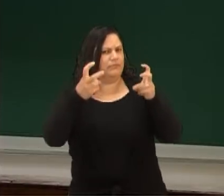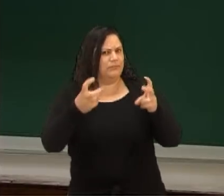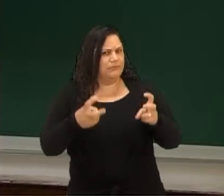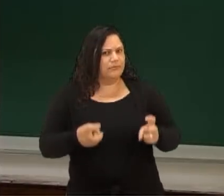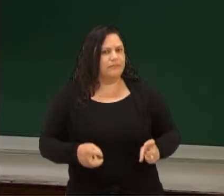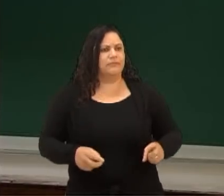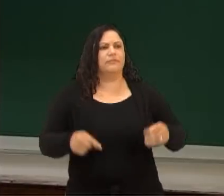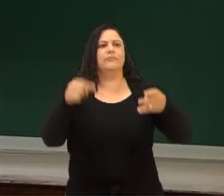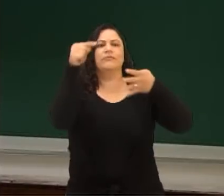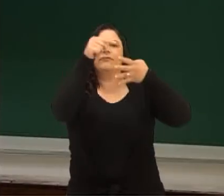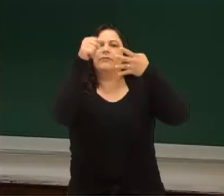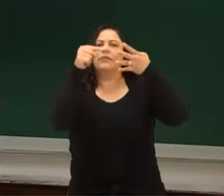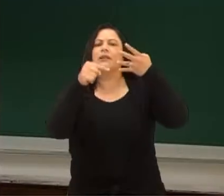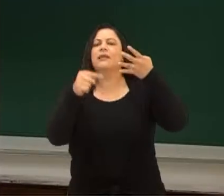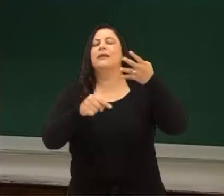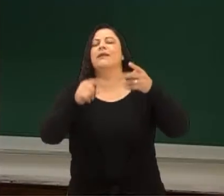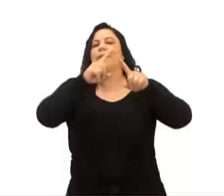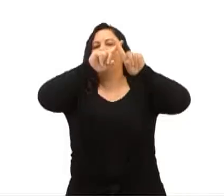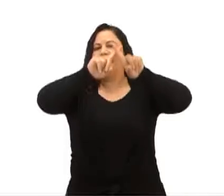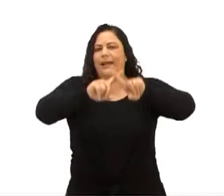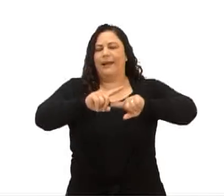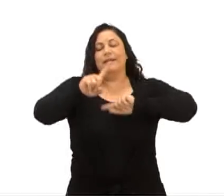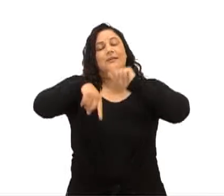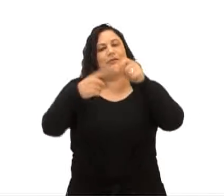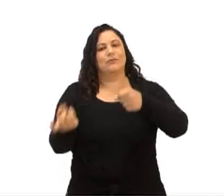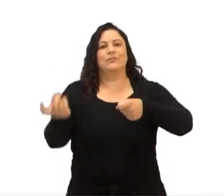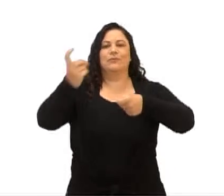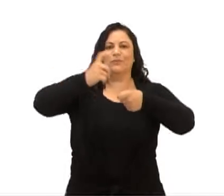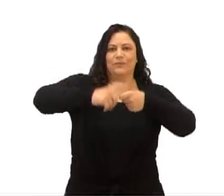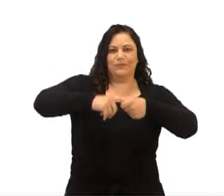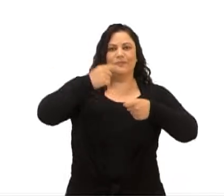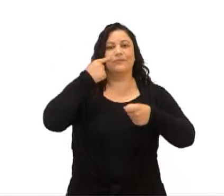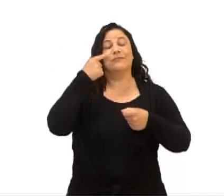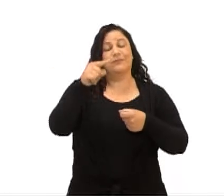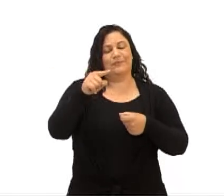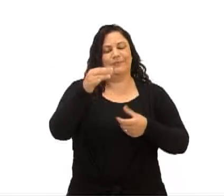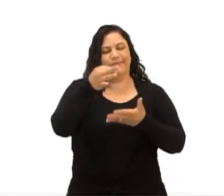ou C e eu já volto para a gente conferir.